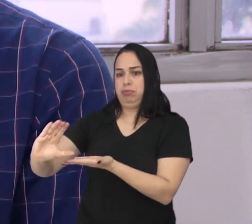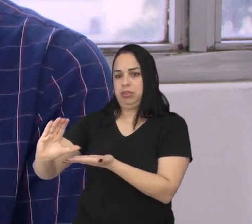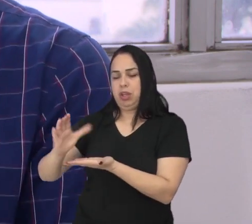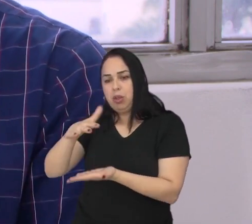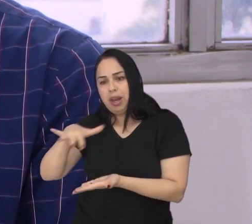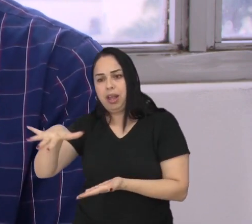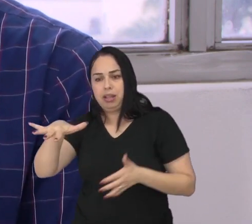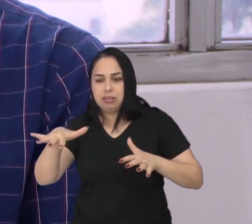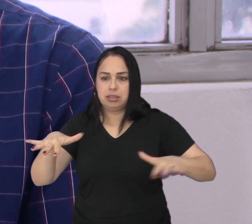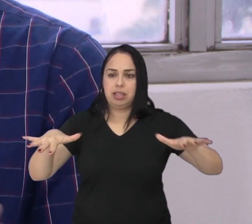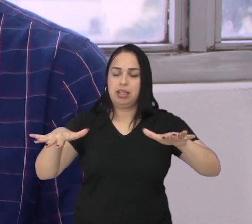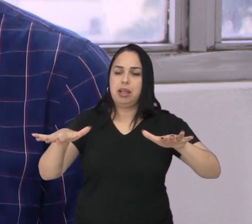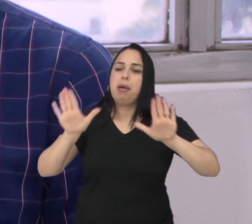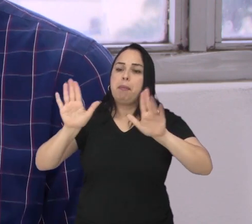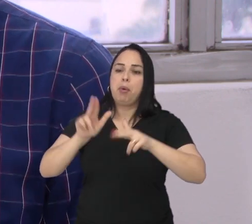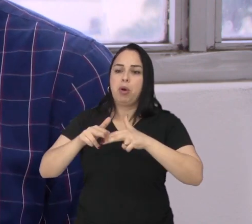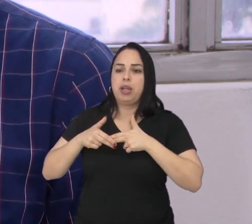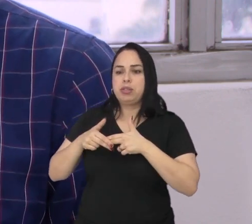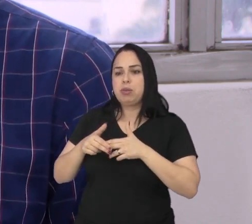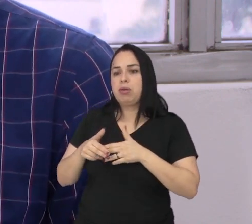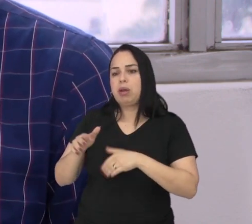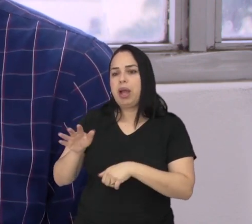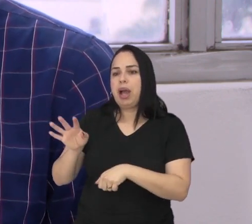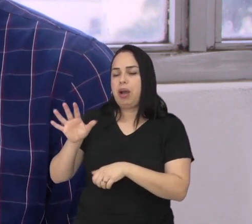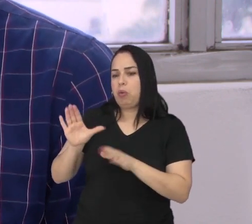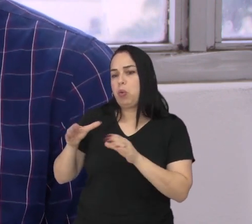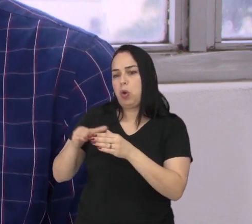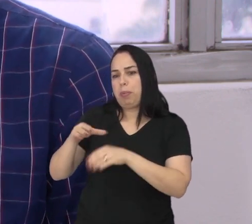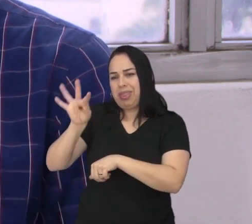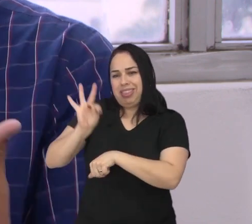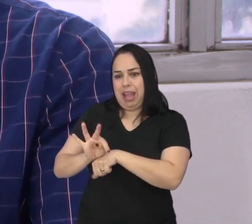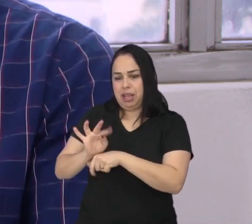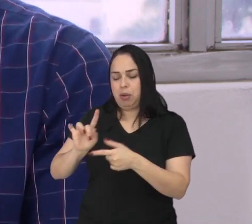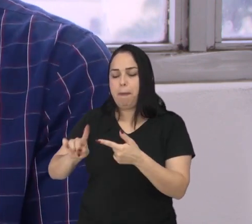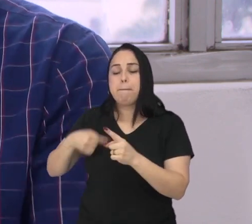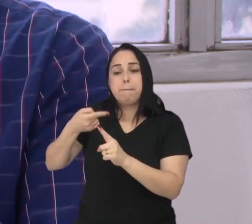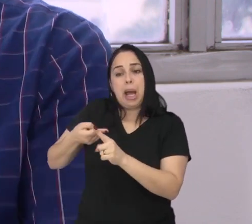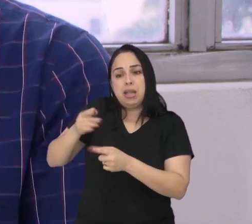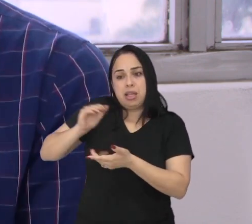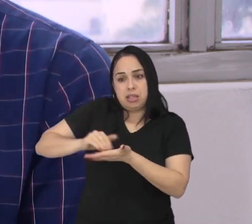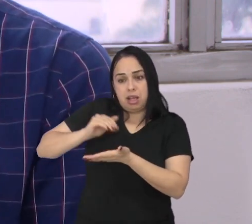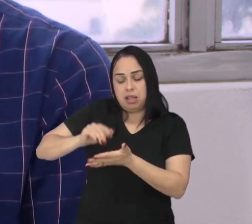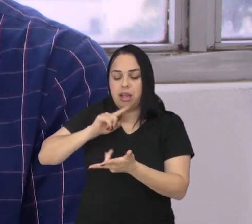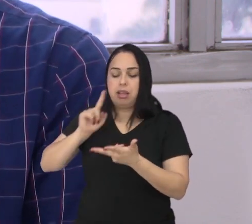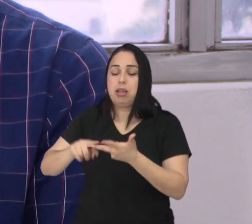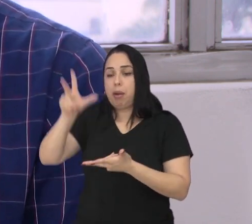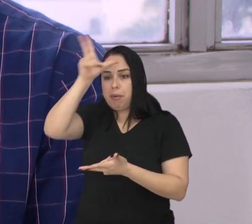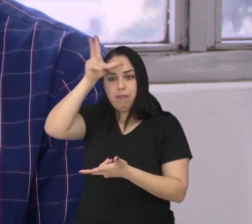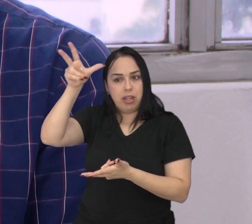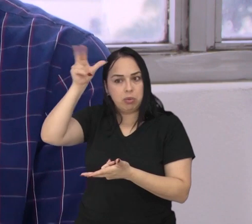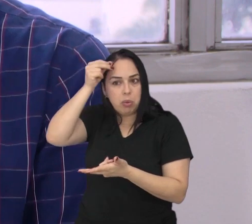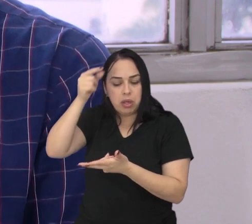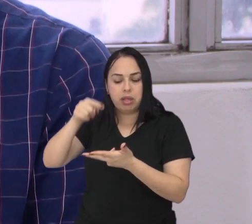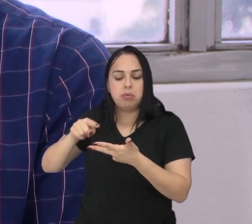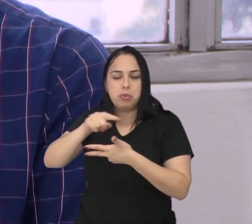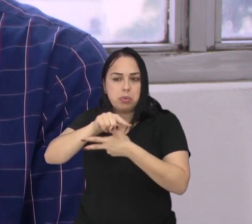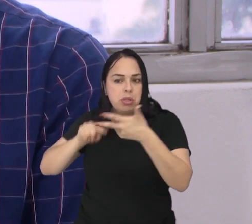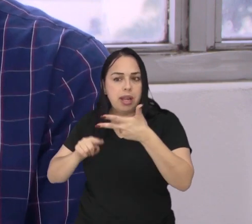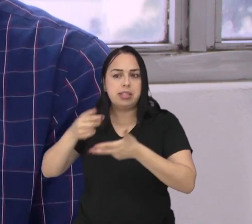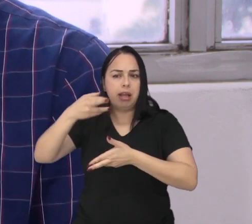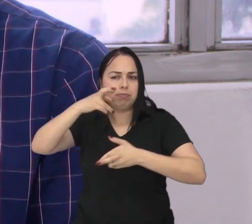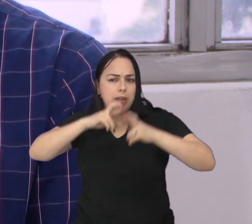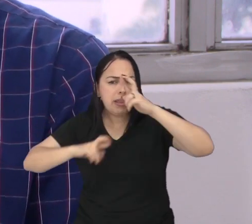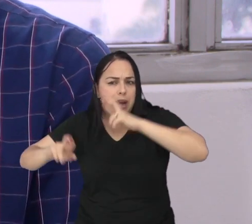outro, e isso é avaliado tanto pela equipe técnica aqui da Prefeitura, quanto pelo secretário e pelo prefeito, que é uma avaliação